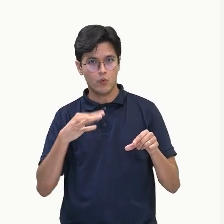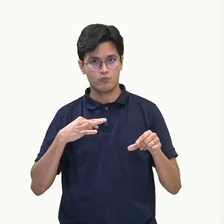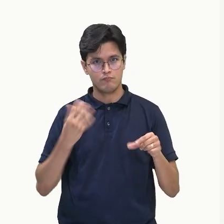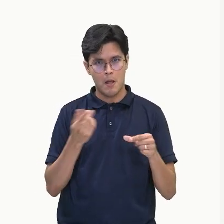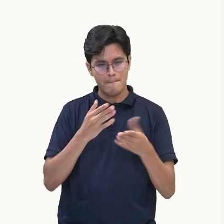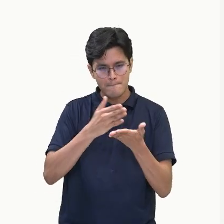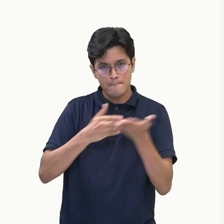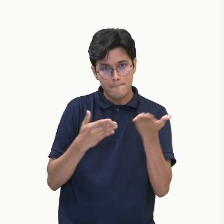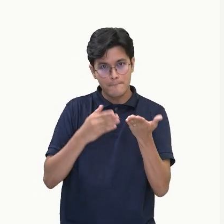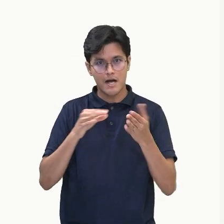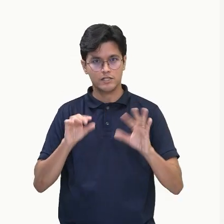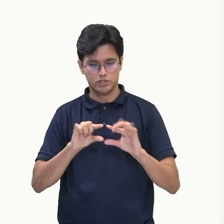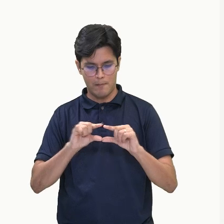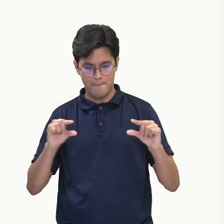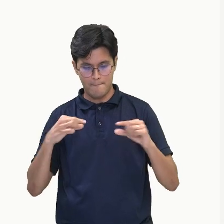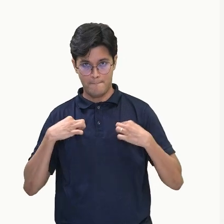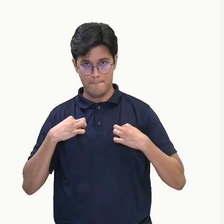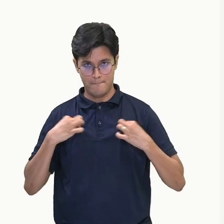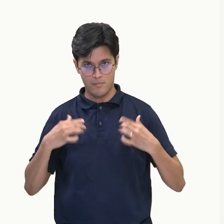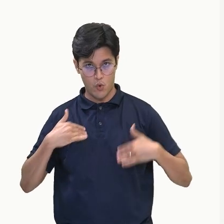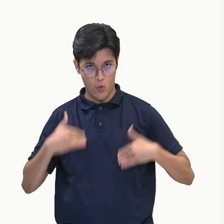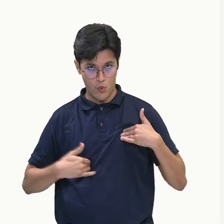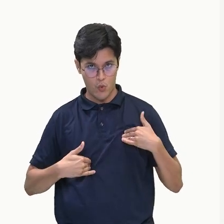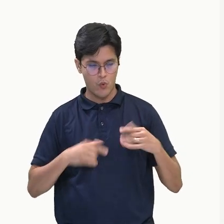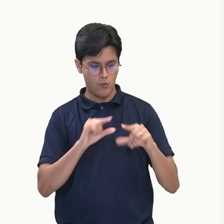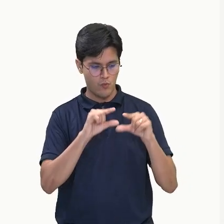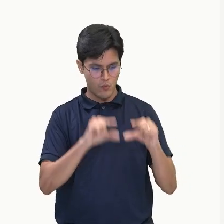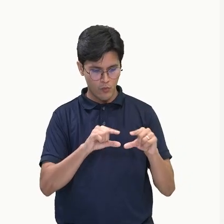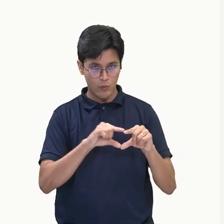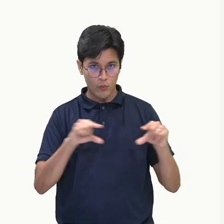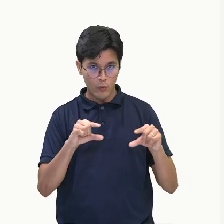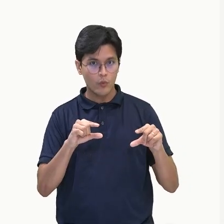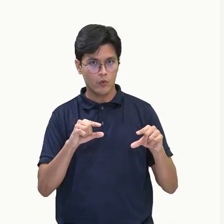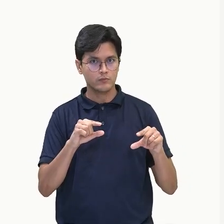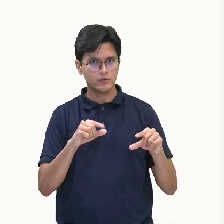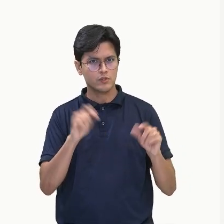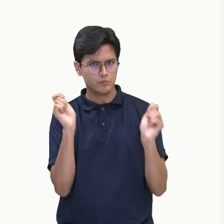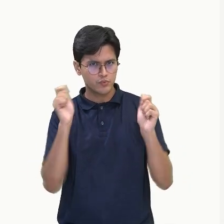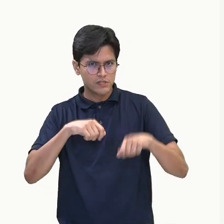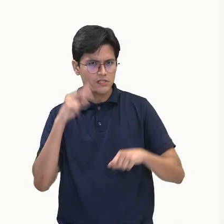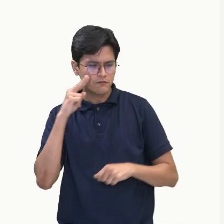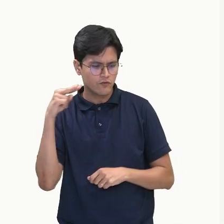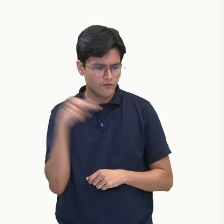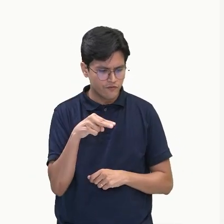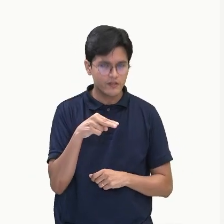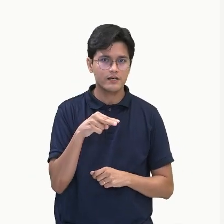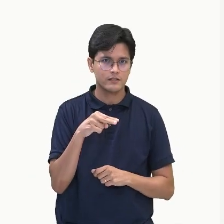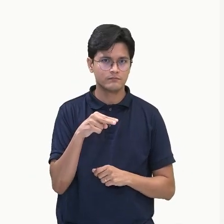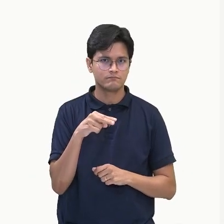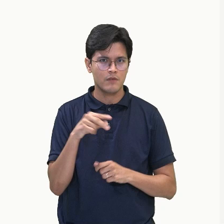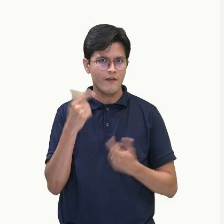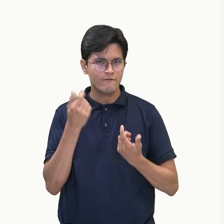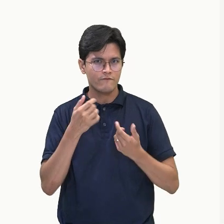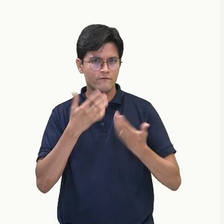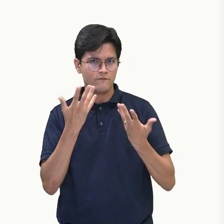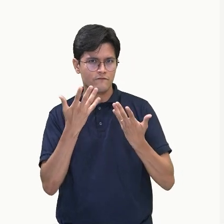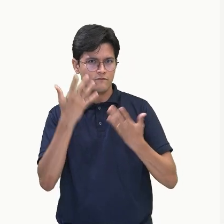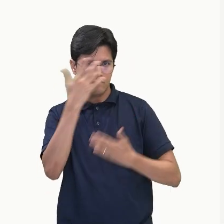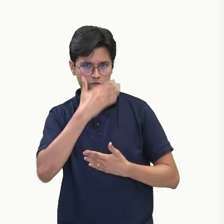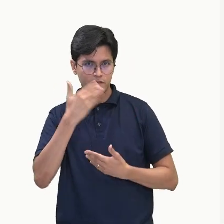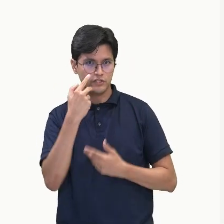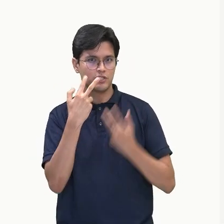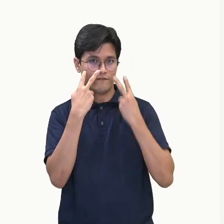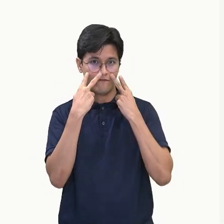exemplo, você não visualiza ela a olho nu. Mas se você pudesse cortar em pedacinhos,